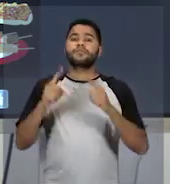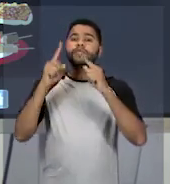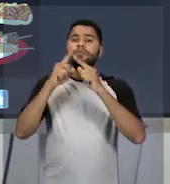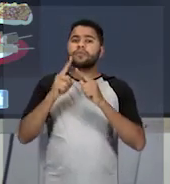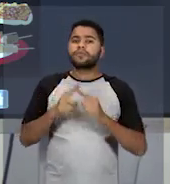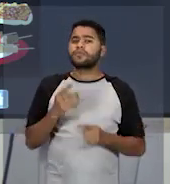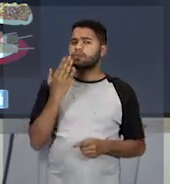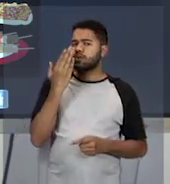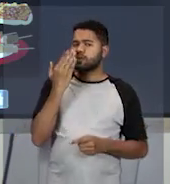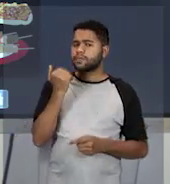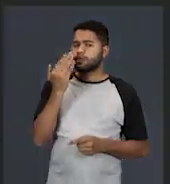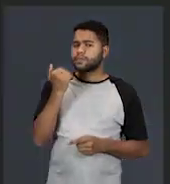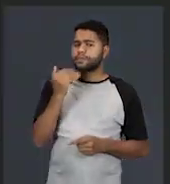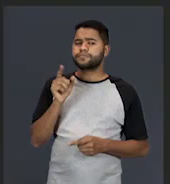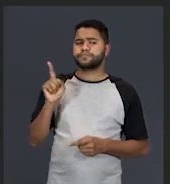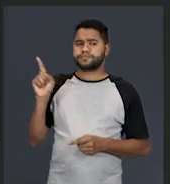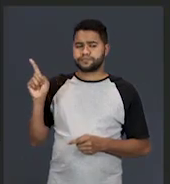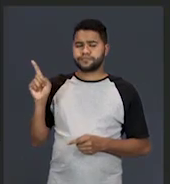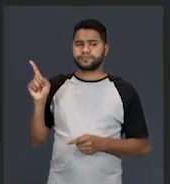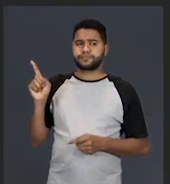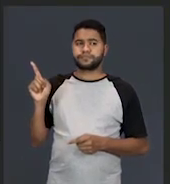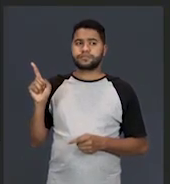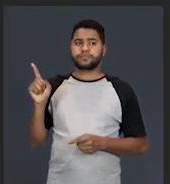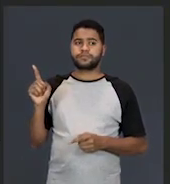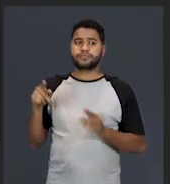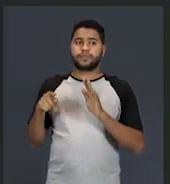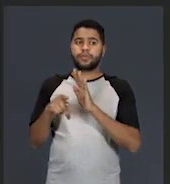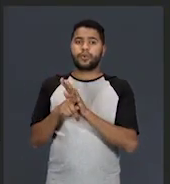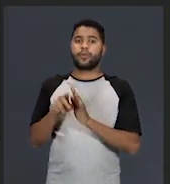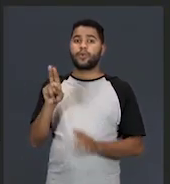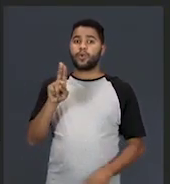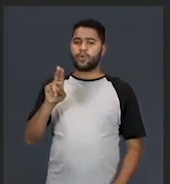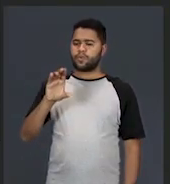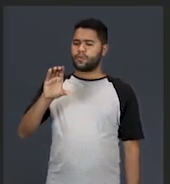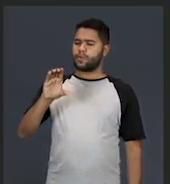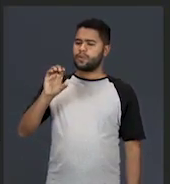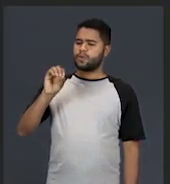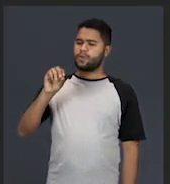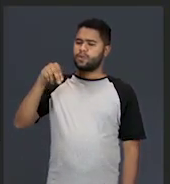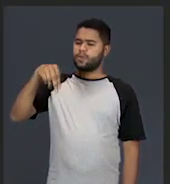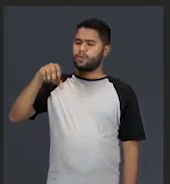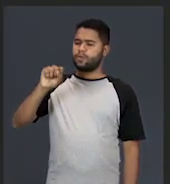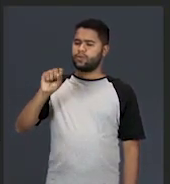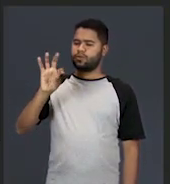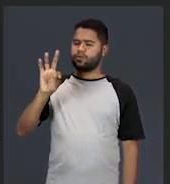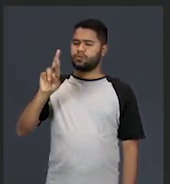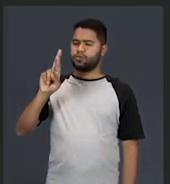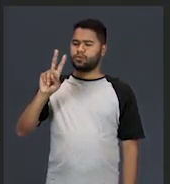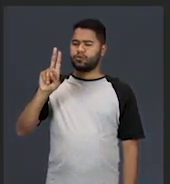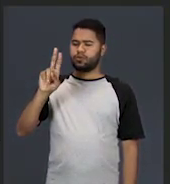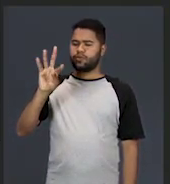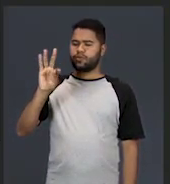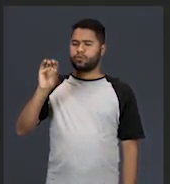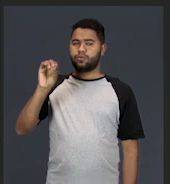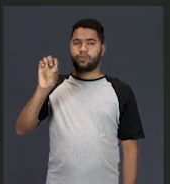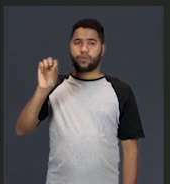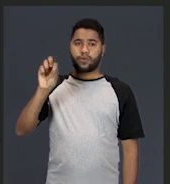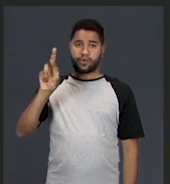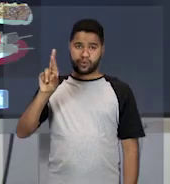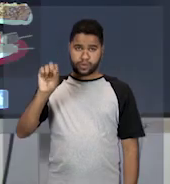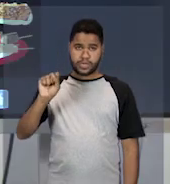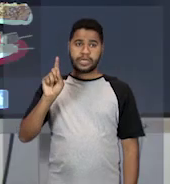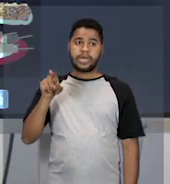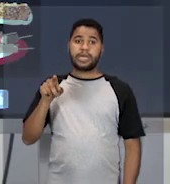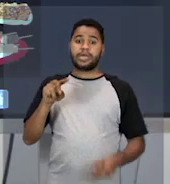alimentos. Nós temos alimentos construtores, tá? Eu falei para vocês que o DNA, ele é um código